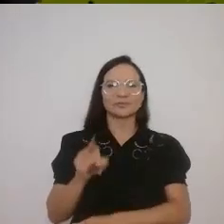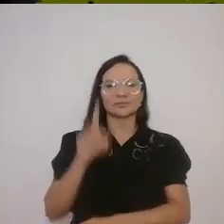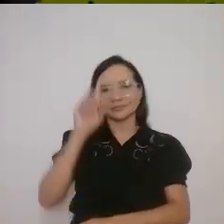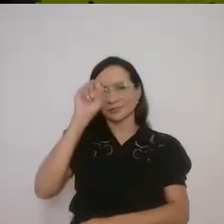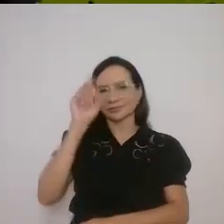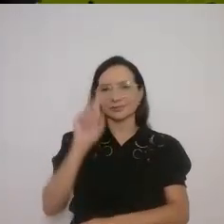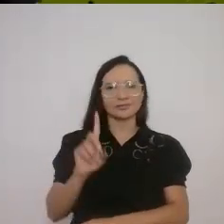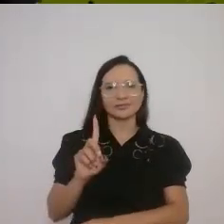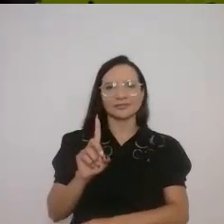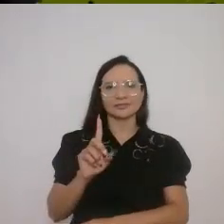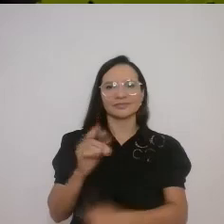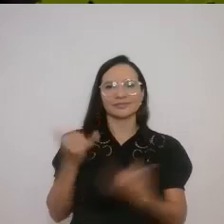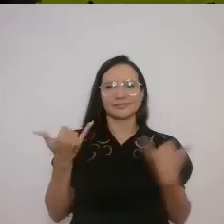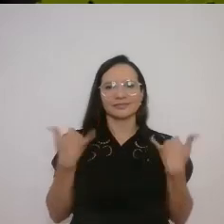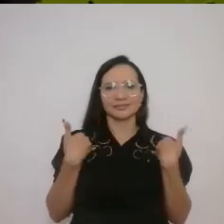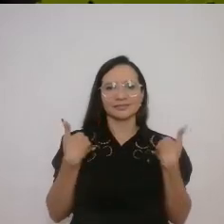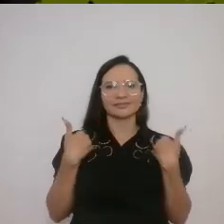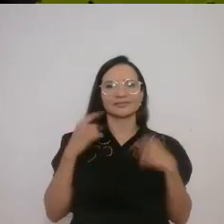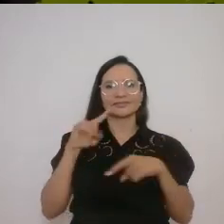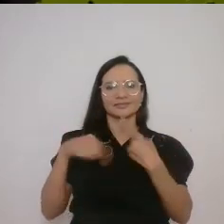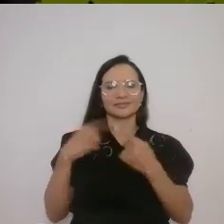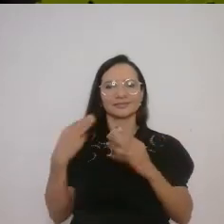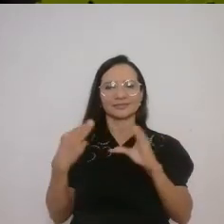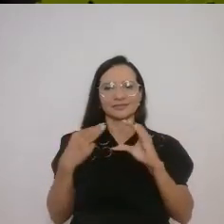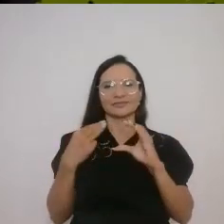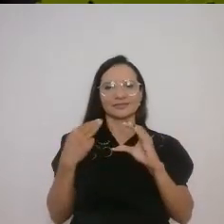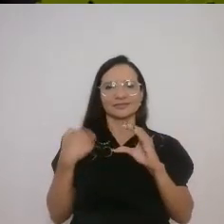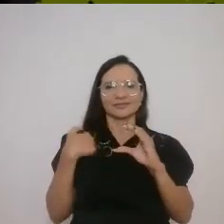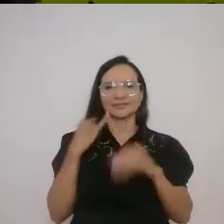tinha conhecimento. A próxima vez eu tá bom.